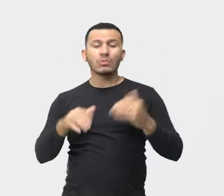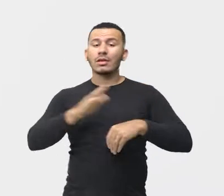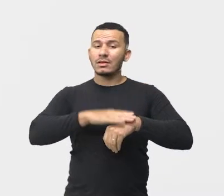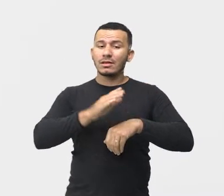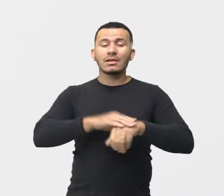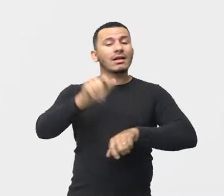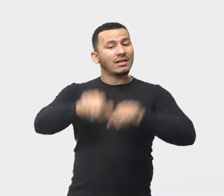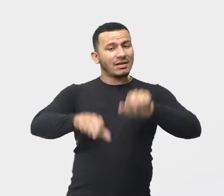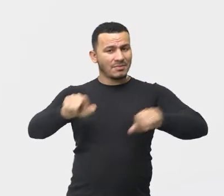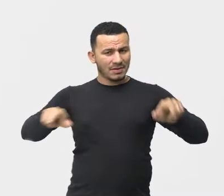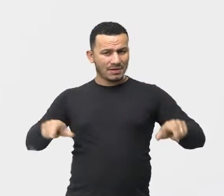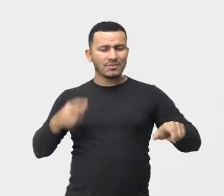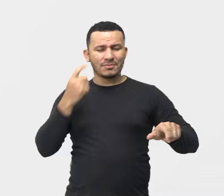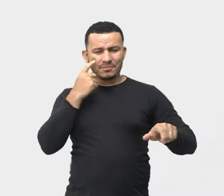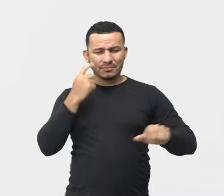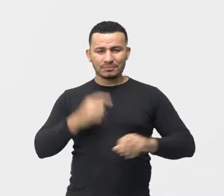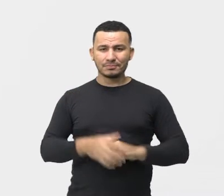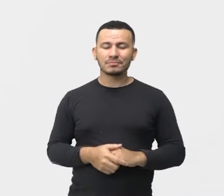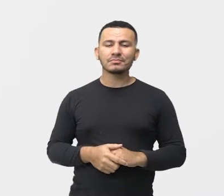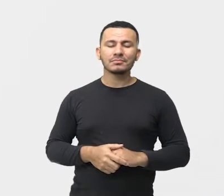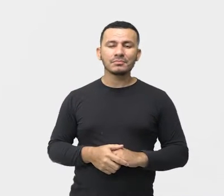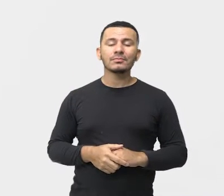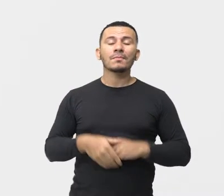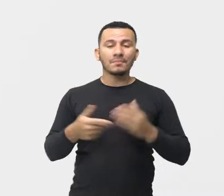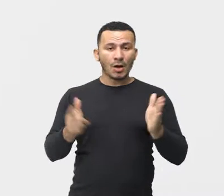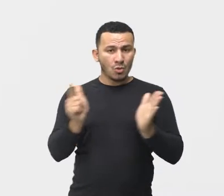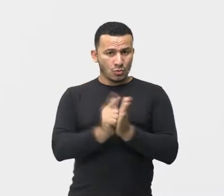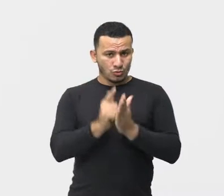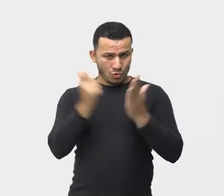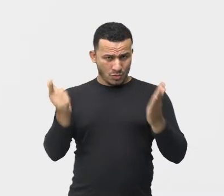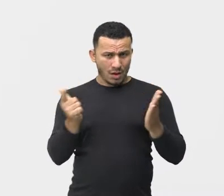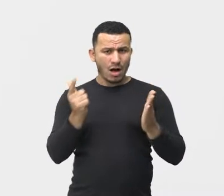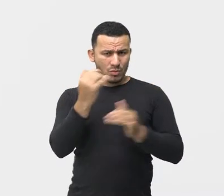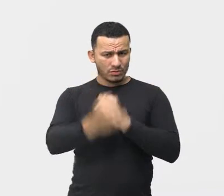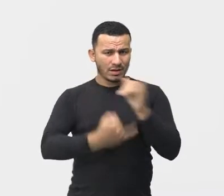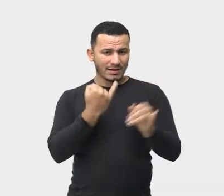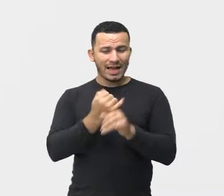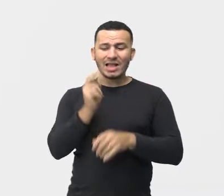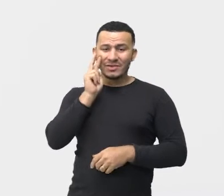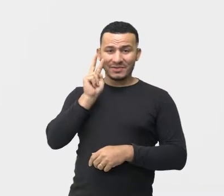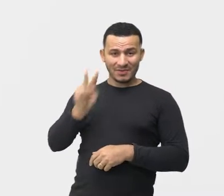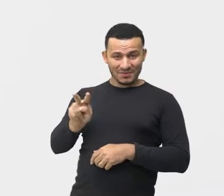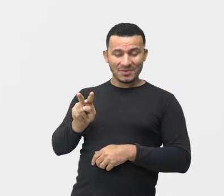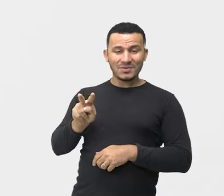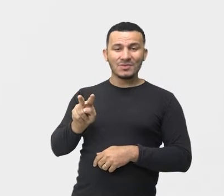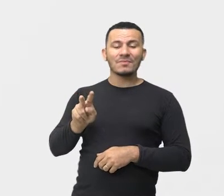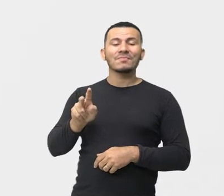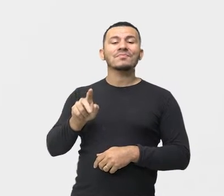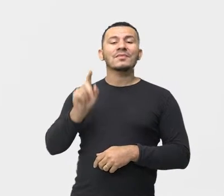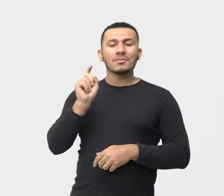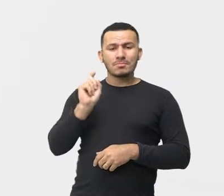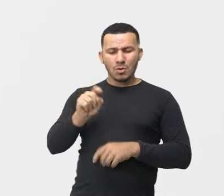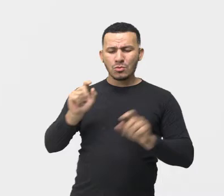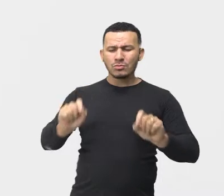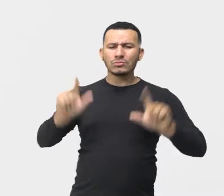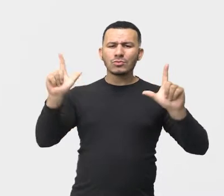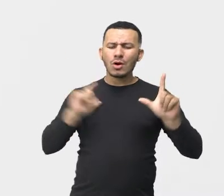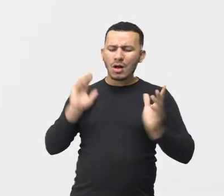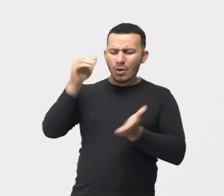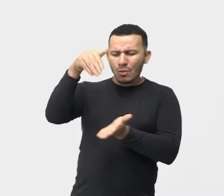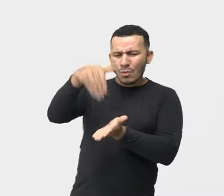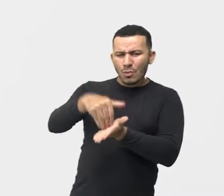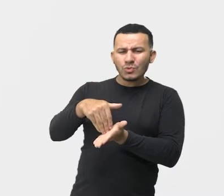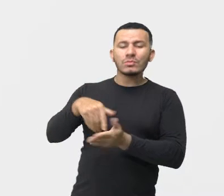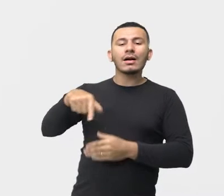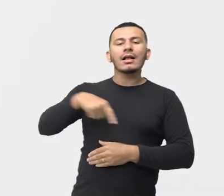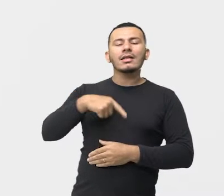leitores. Gente, então, na própria página do jornal que a gente acabou de olhar aqui na aula, nessa página lá ao